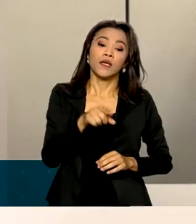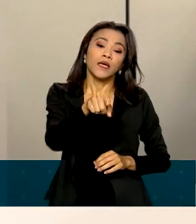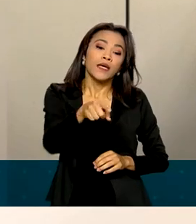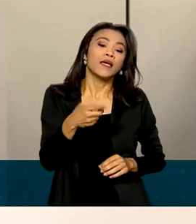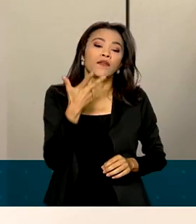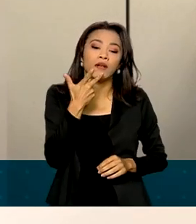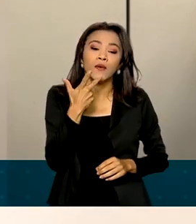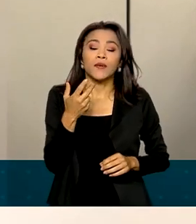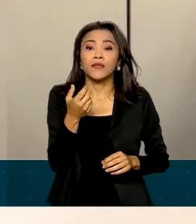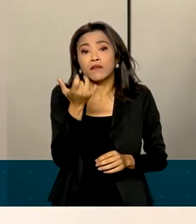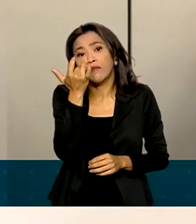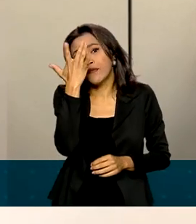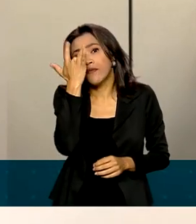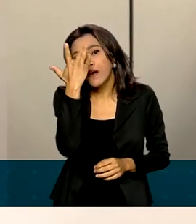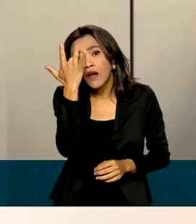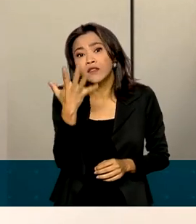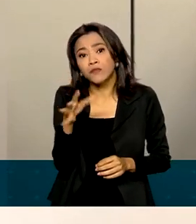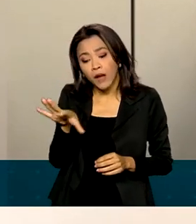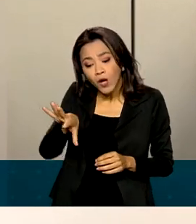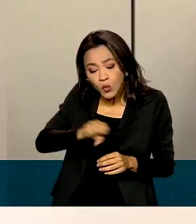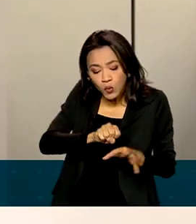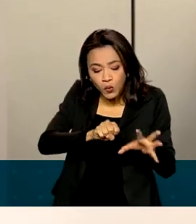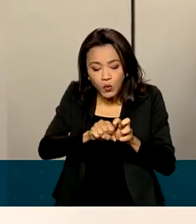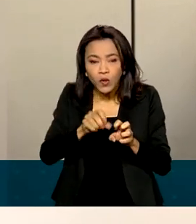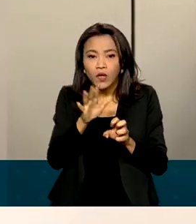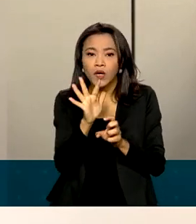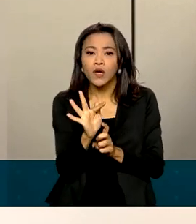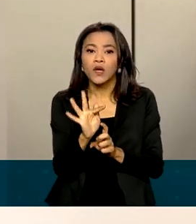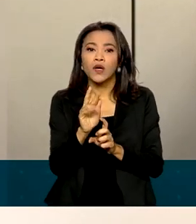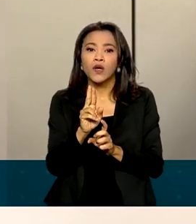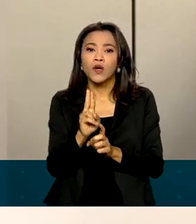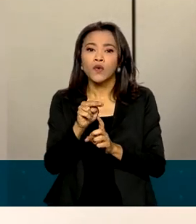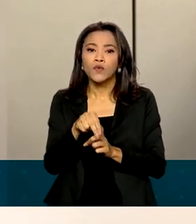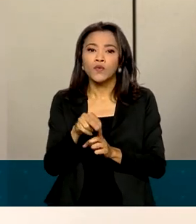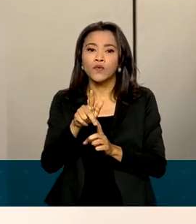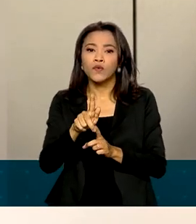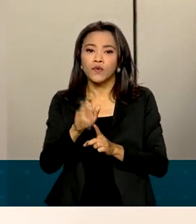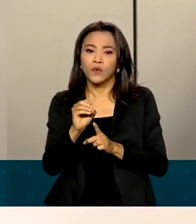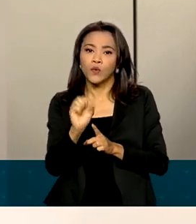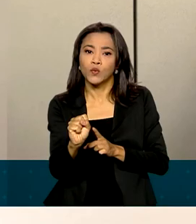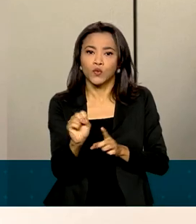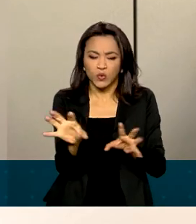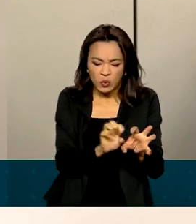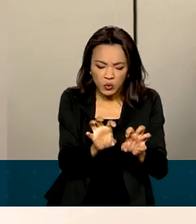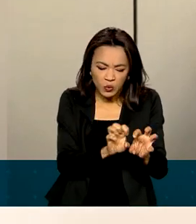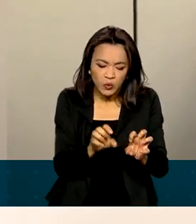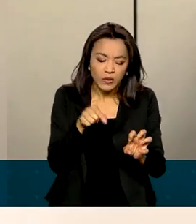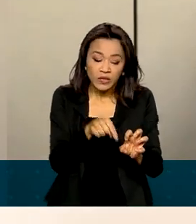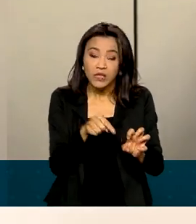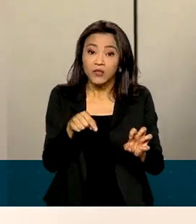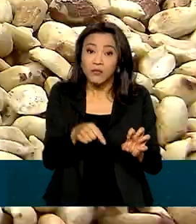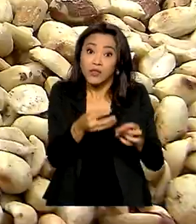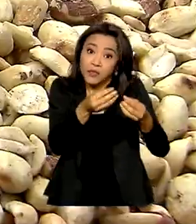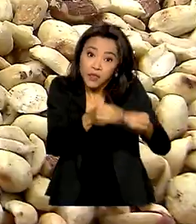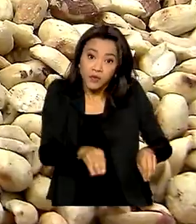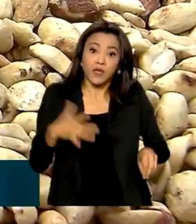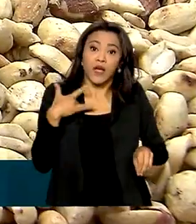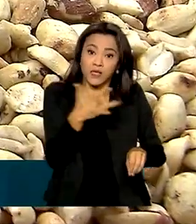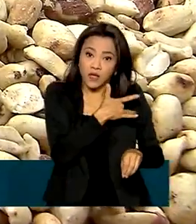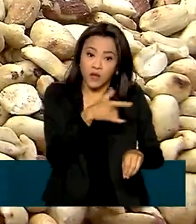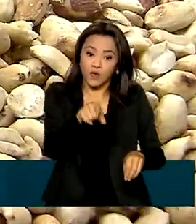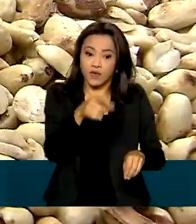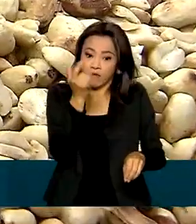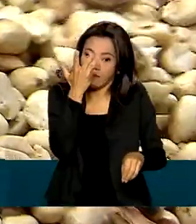susceptíveis a contaminação por fungos que podem resolver micotoxinas são prejudiciais à saúde